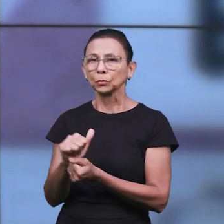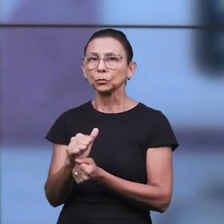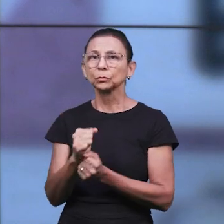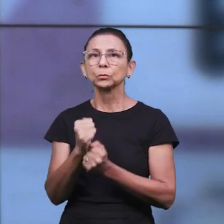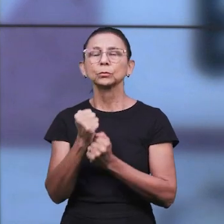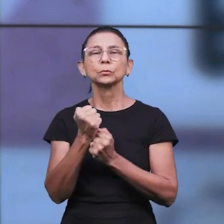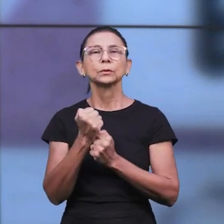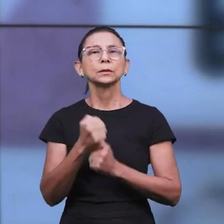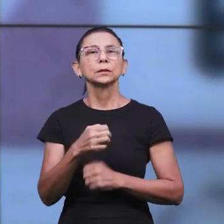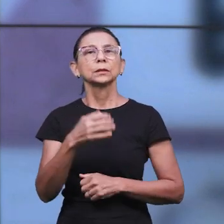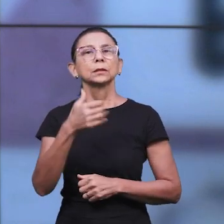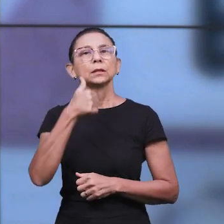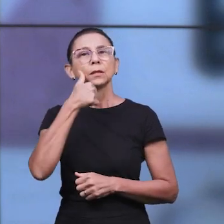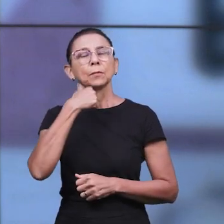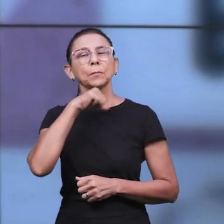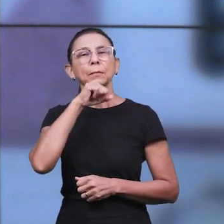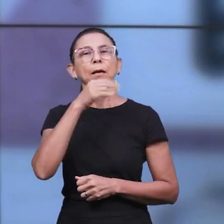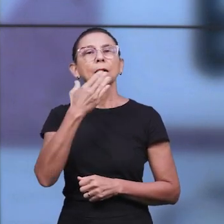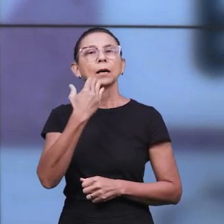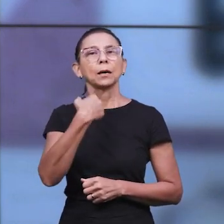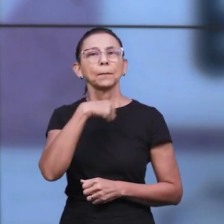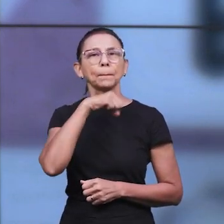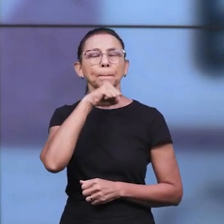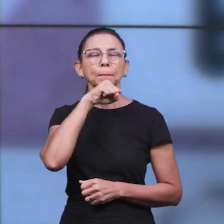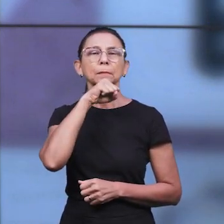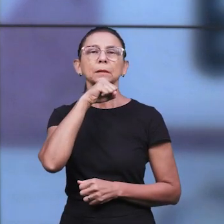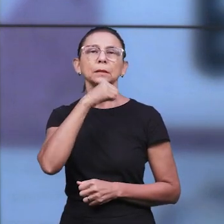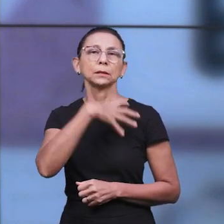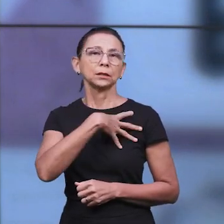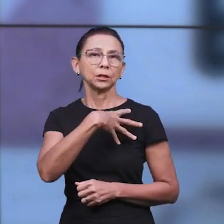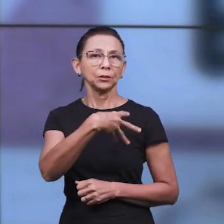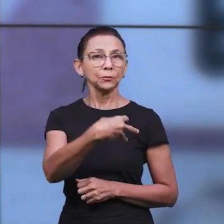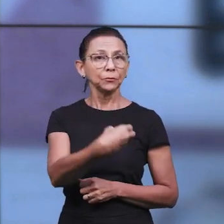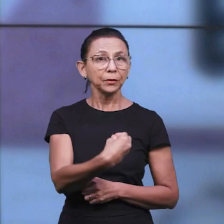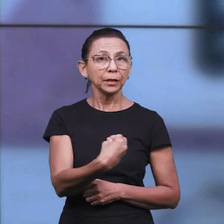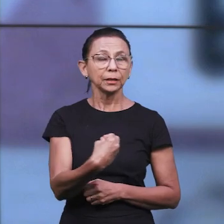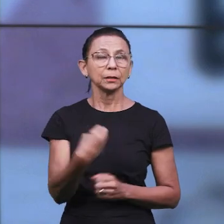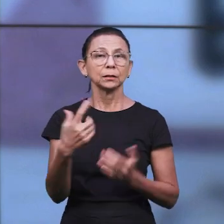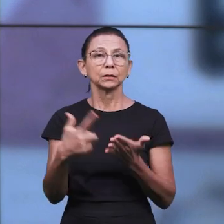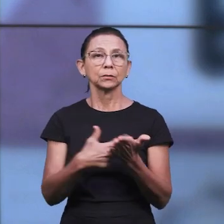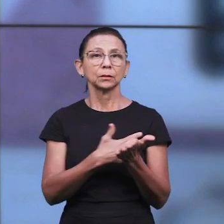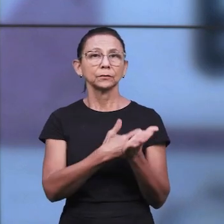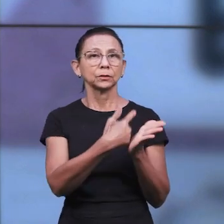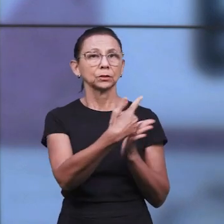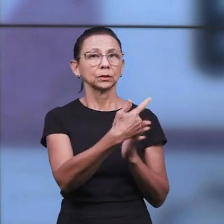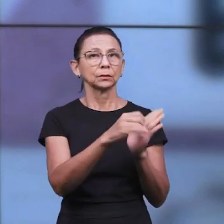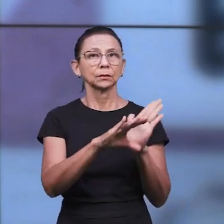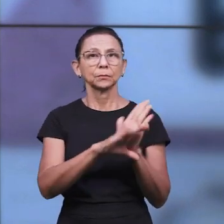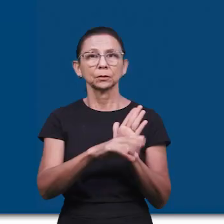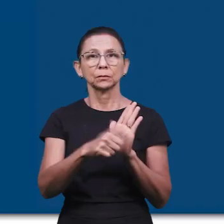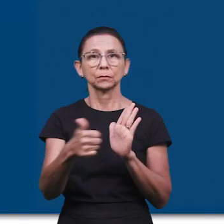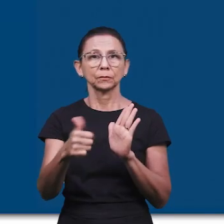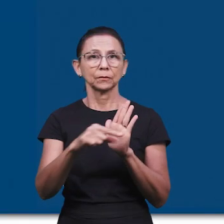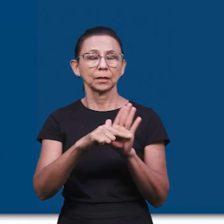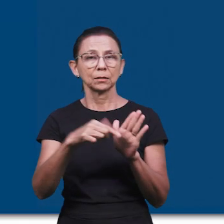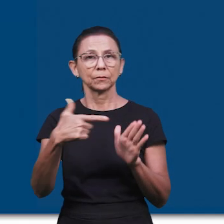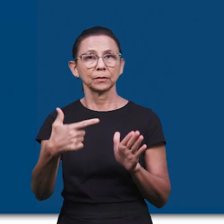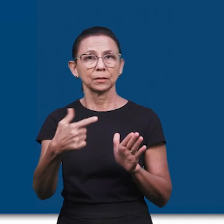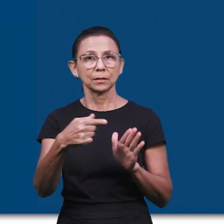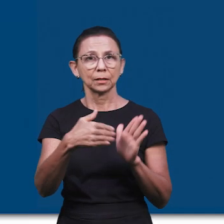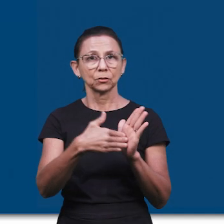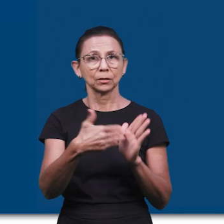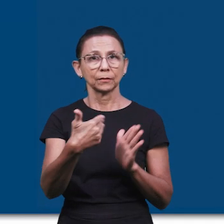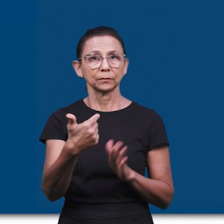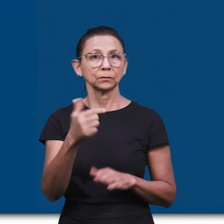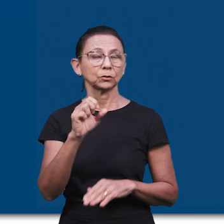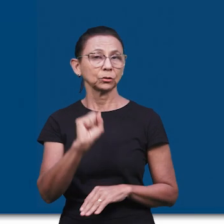biblicamente constituída por um pai, uma mãe e filhos, como descrito no livro de Gênesis, capítulo 1,